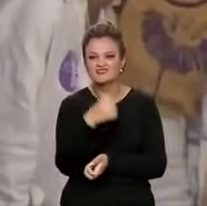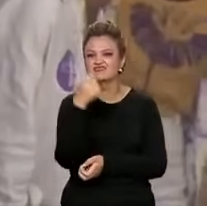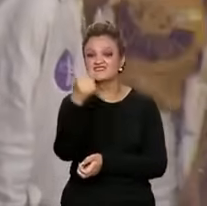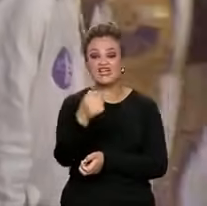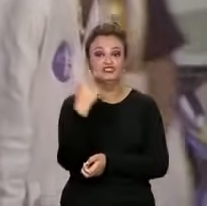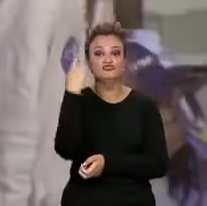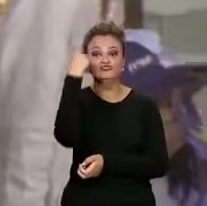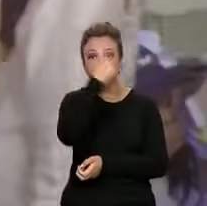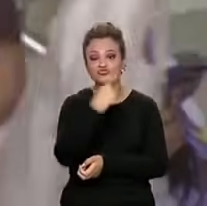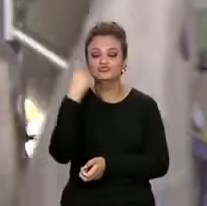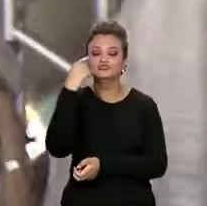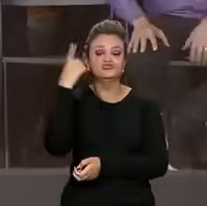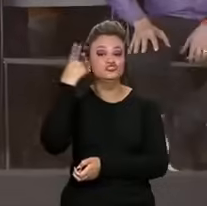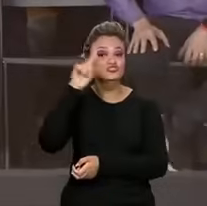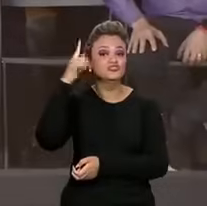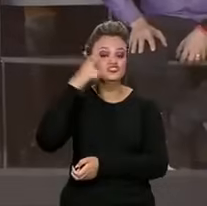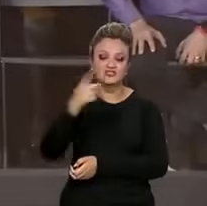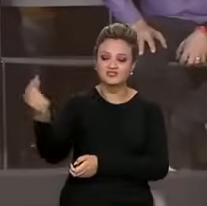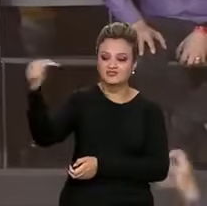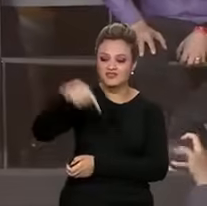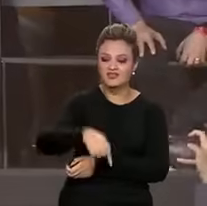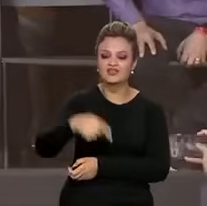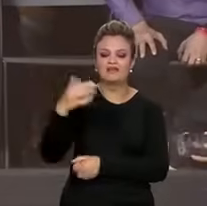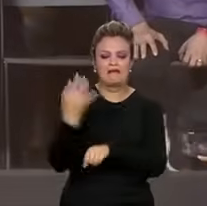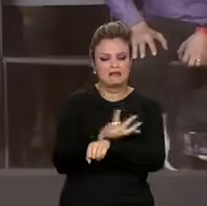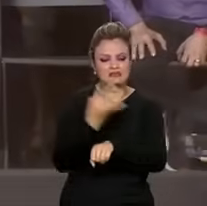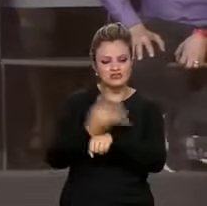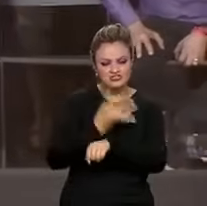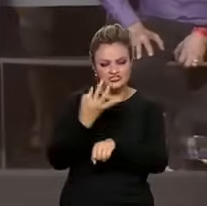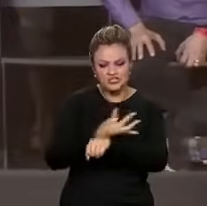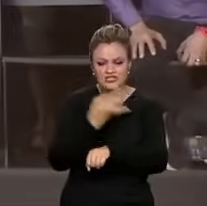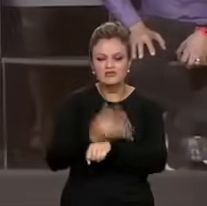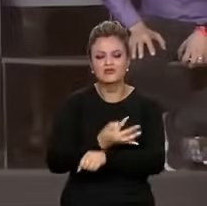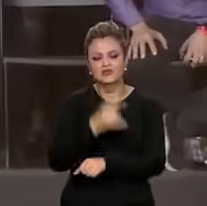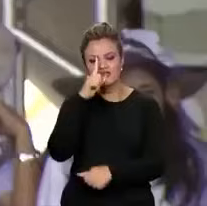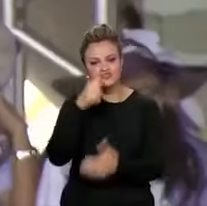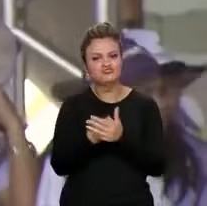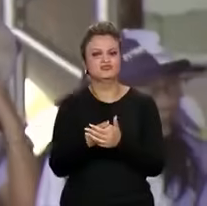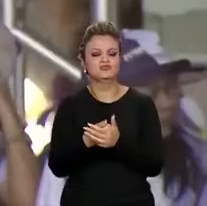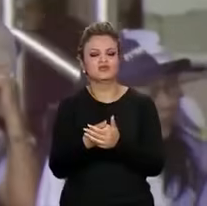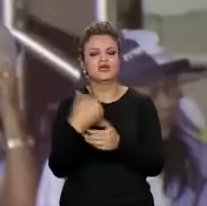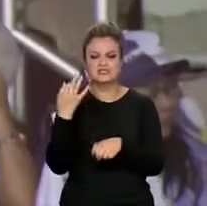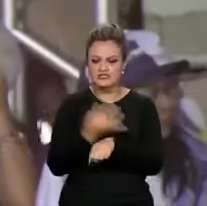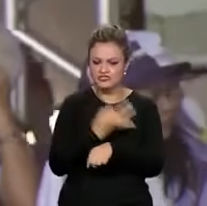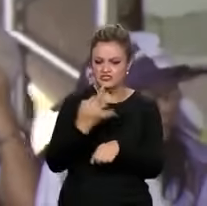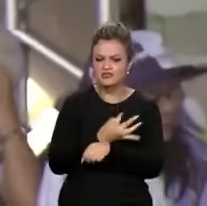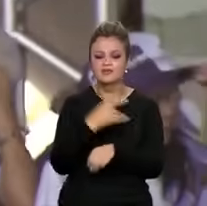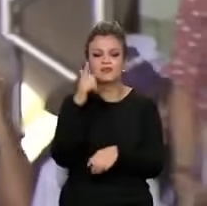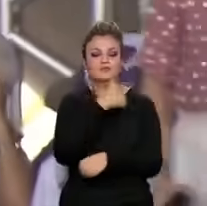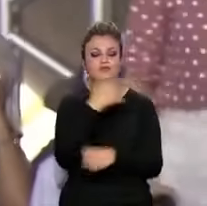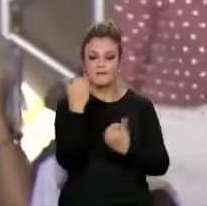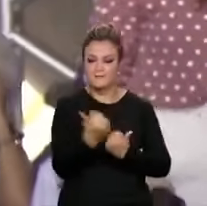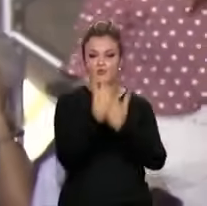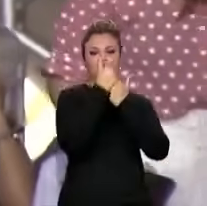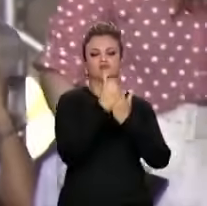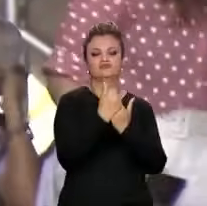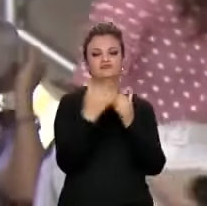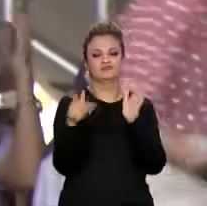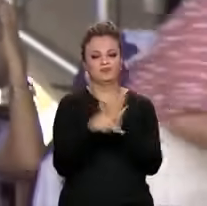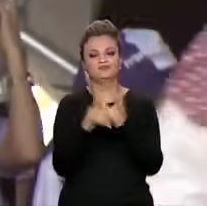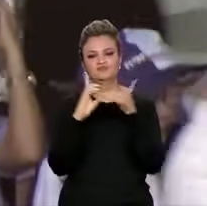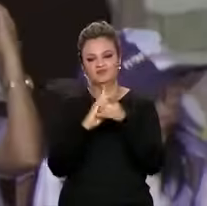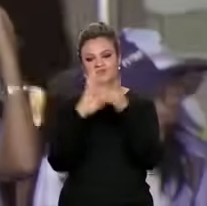sete dias para estar nessa marcha Resistindo decidindo para dar apoio a nossa